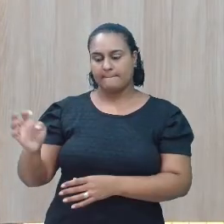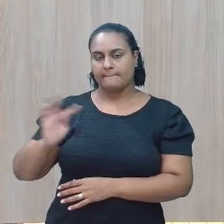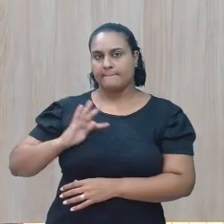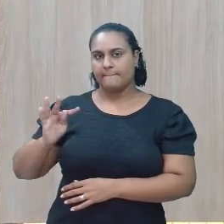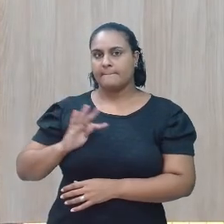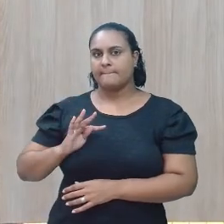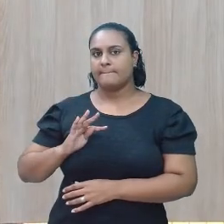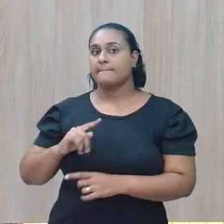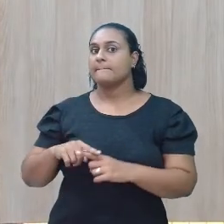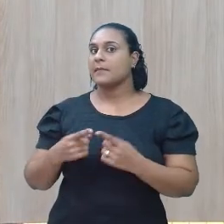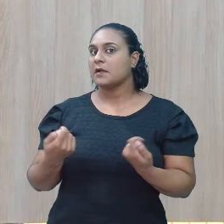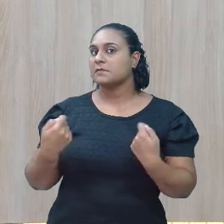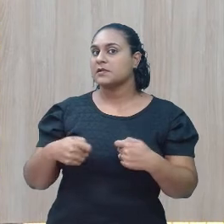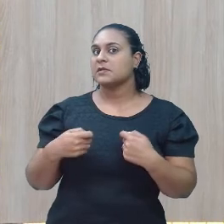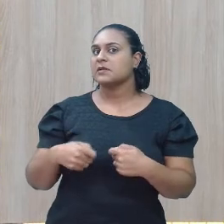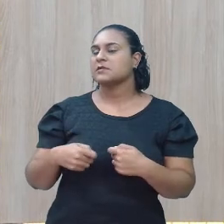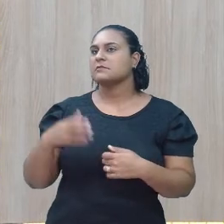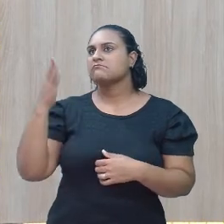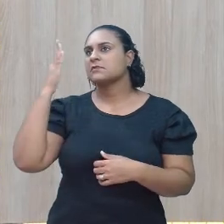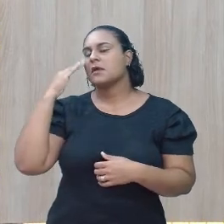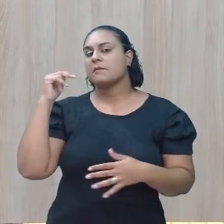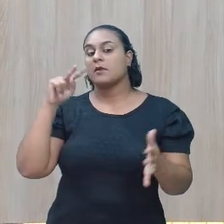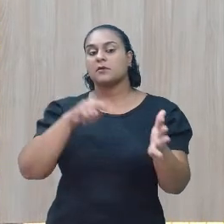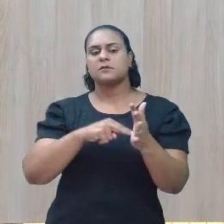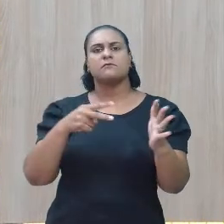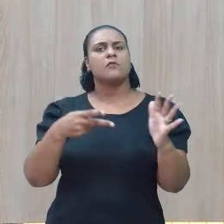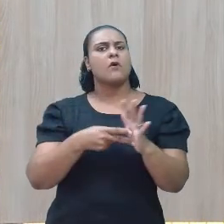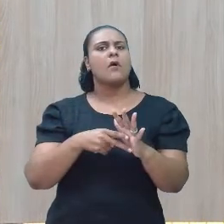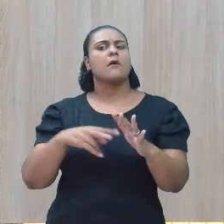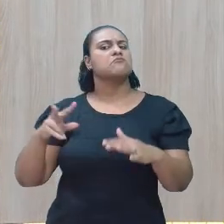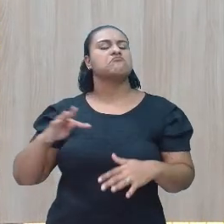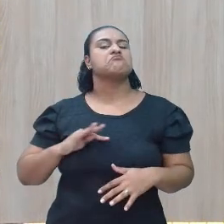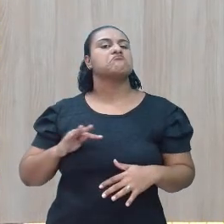precisa saber o significado dessas técnicas.